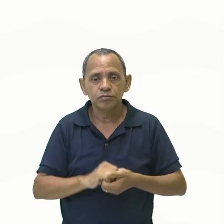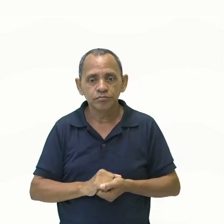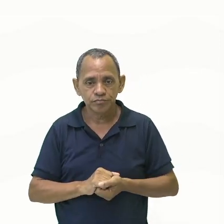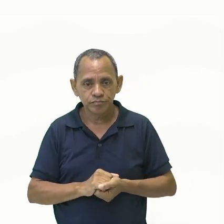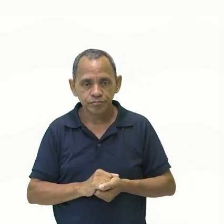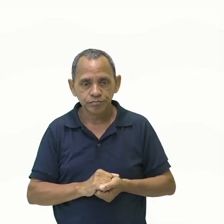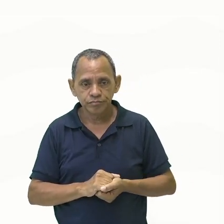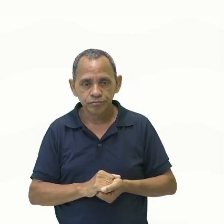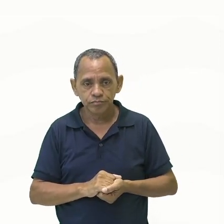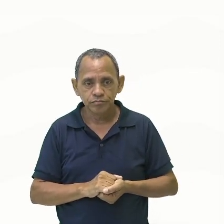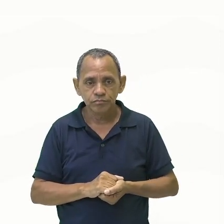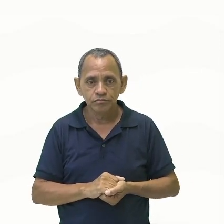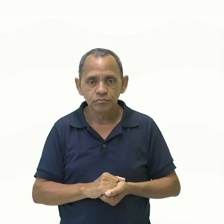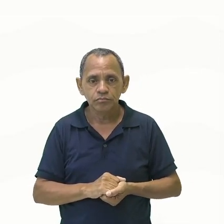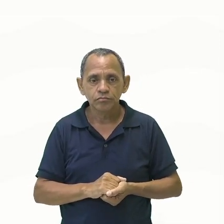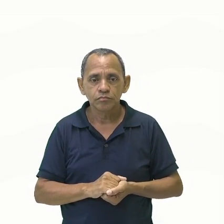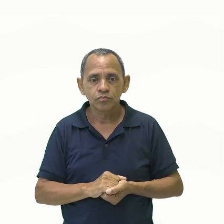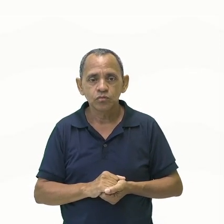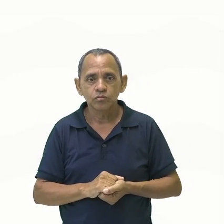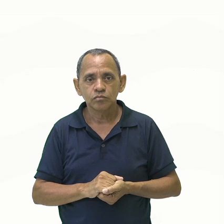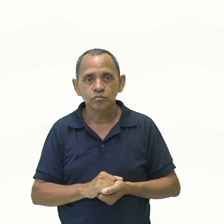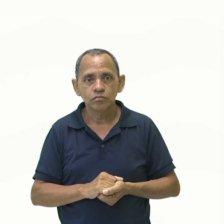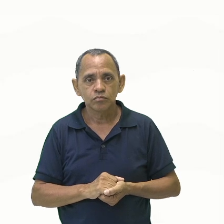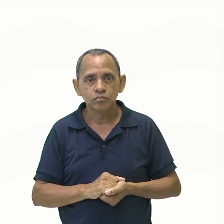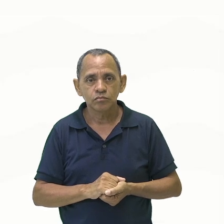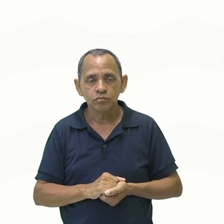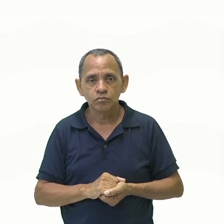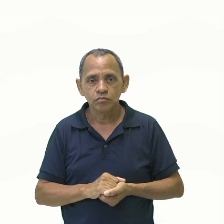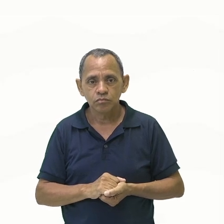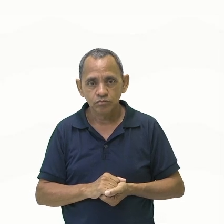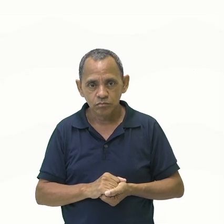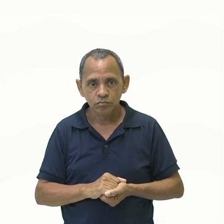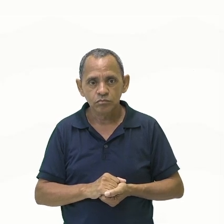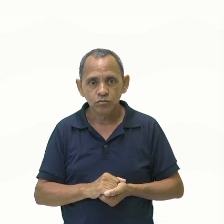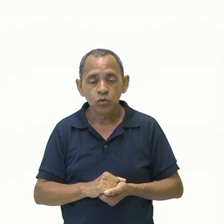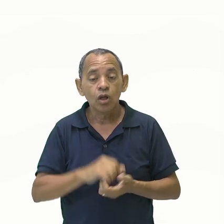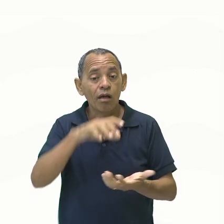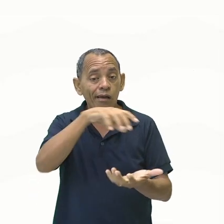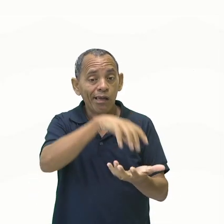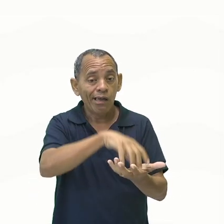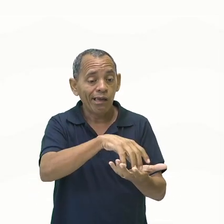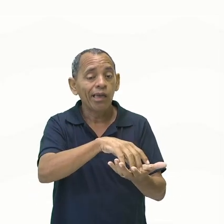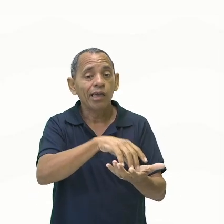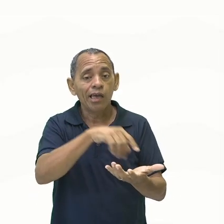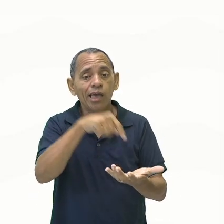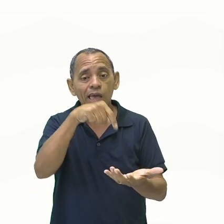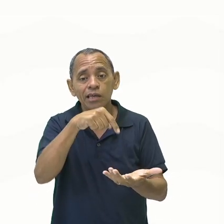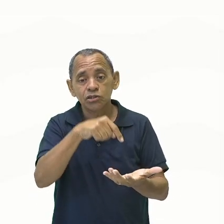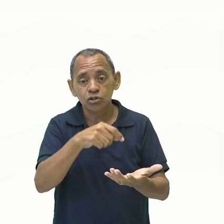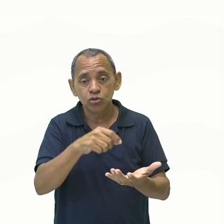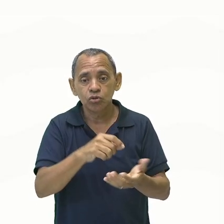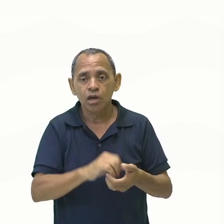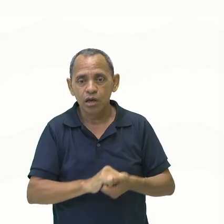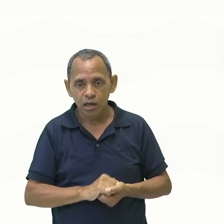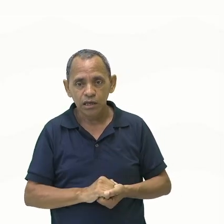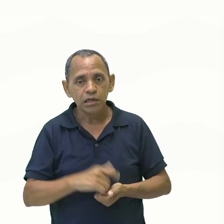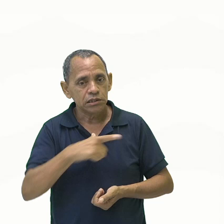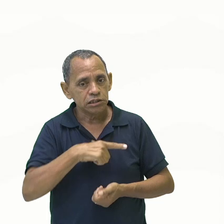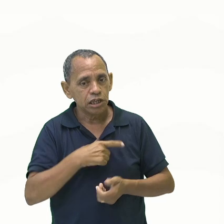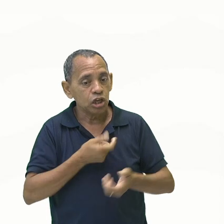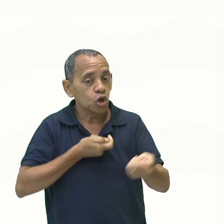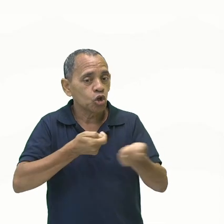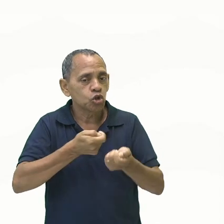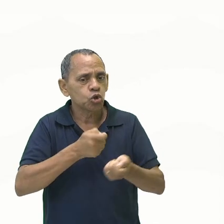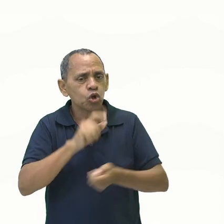os lixões a céu aberto, tá? Os aterros controlados tem um mínimo de cuidado ali, por assim dizer. Às vezes é só o lixo que